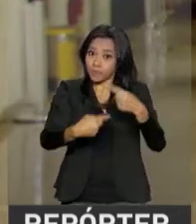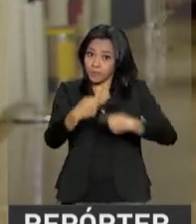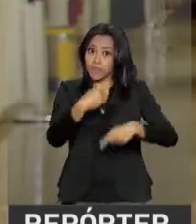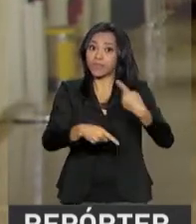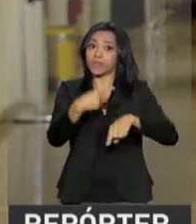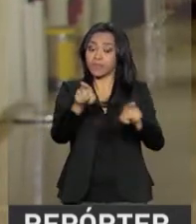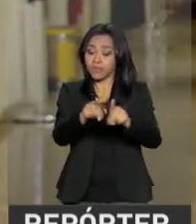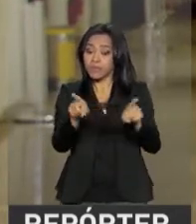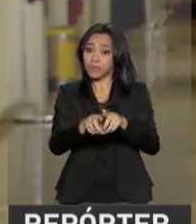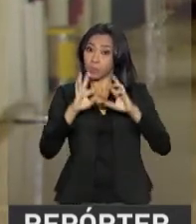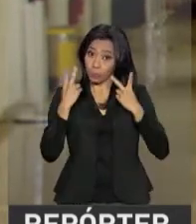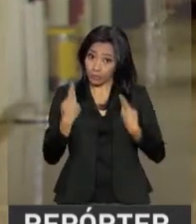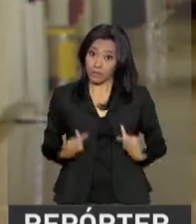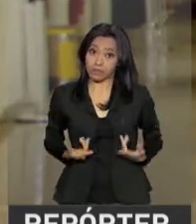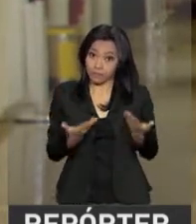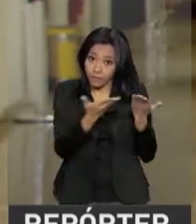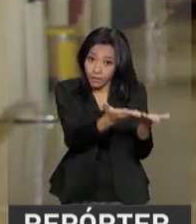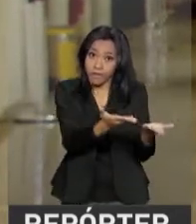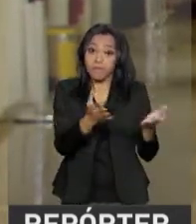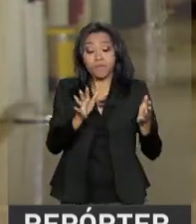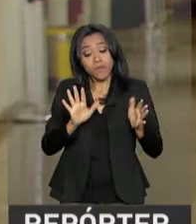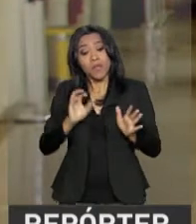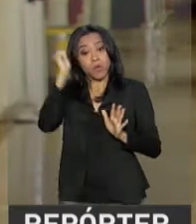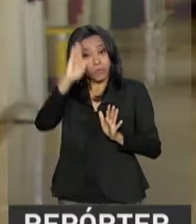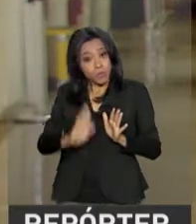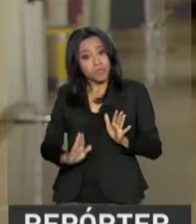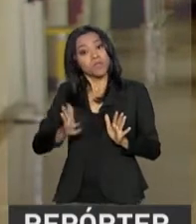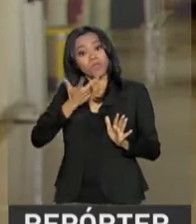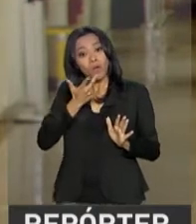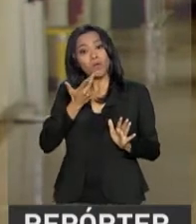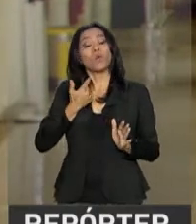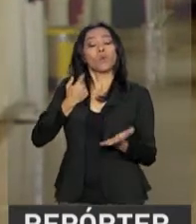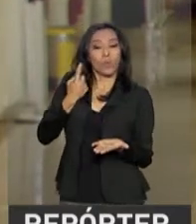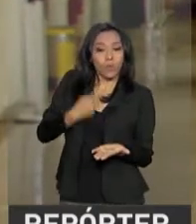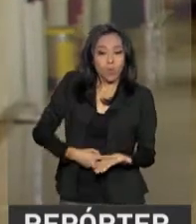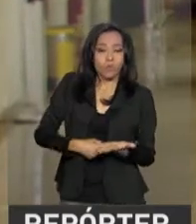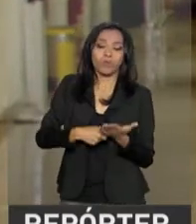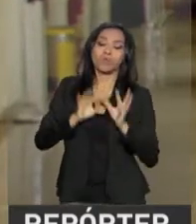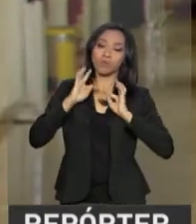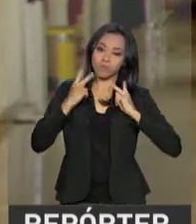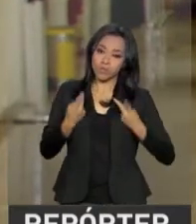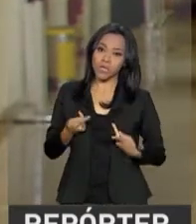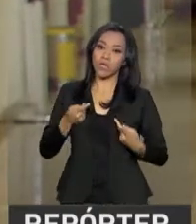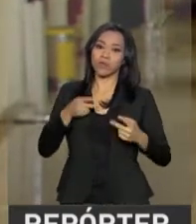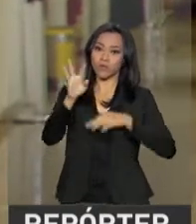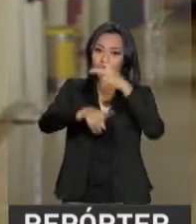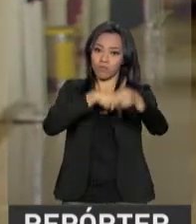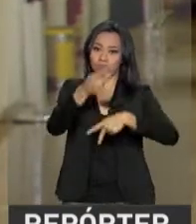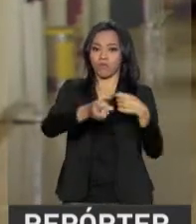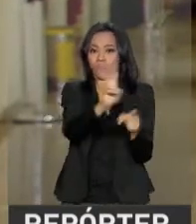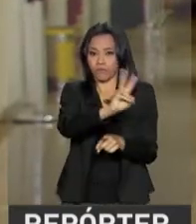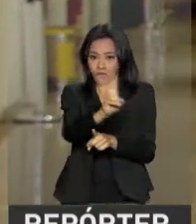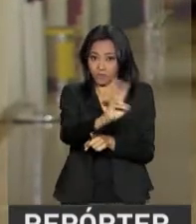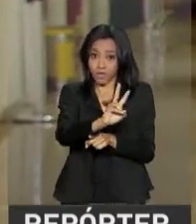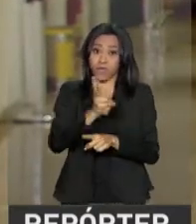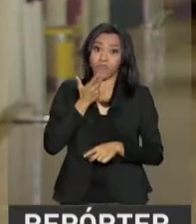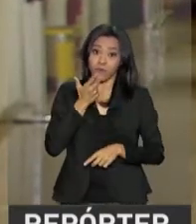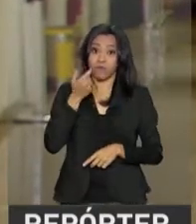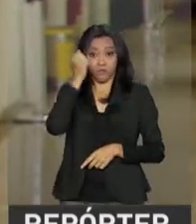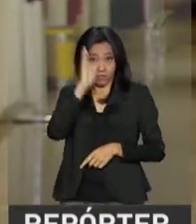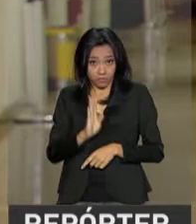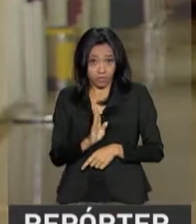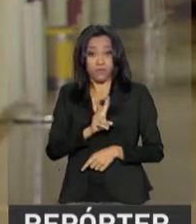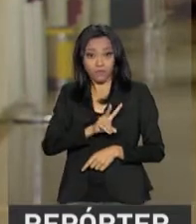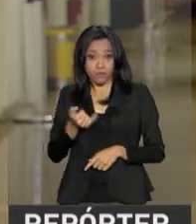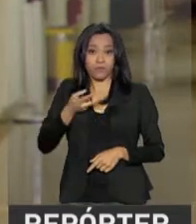mesmo assim o governo brasileiro reafirmou o compromisso humanitário com os venezuelanos e disse que o brasil vai